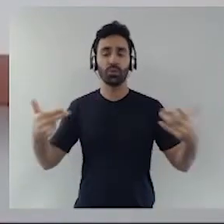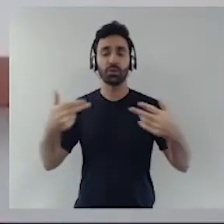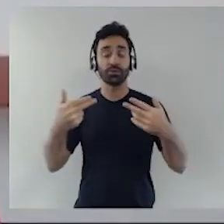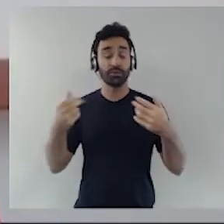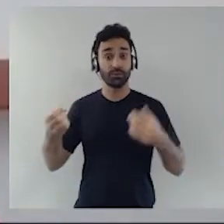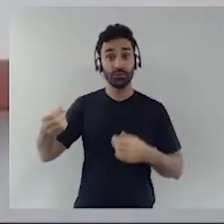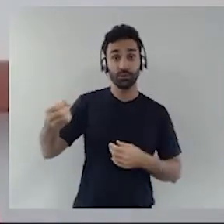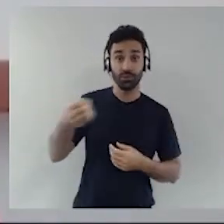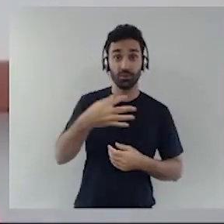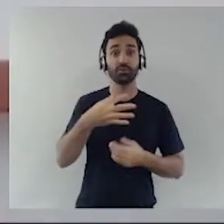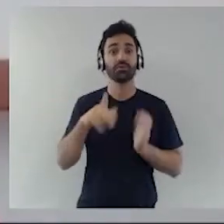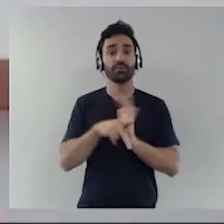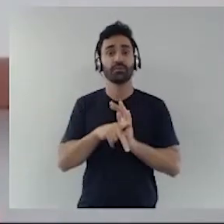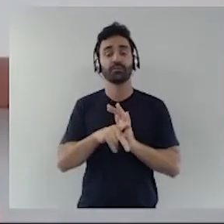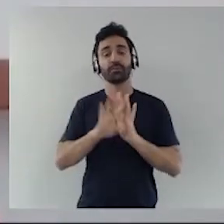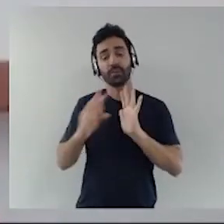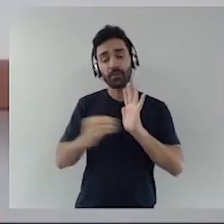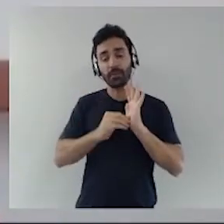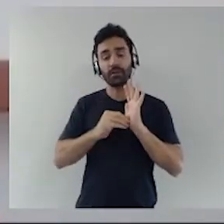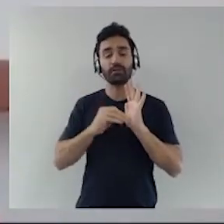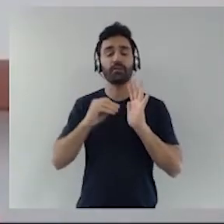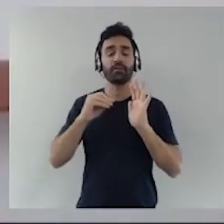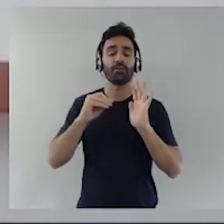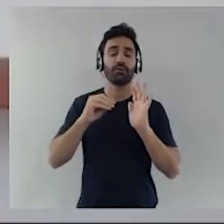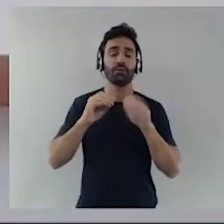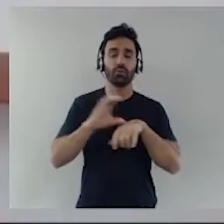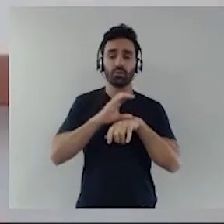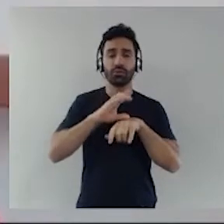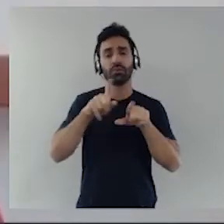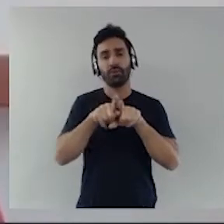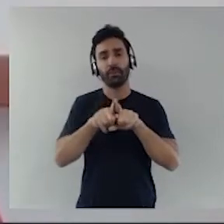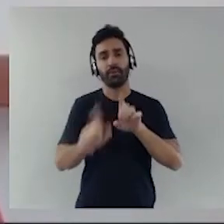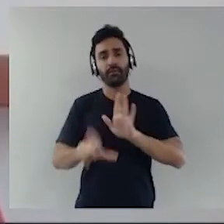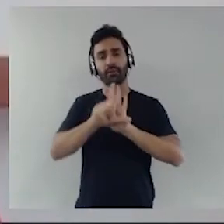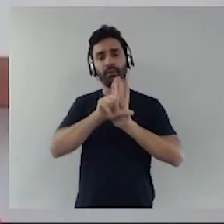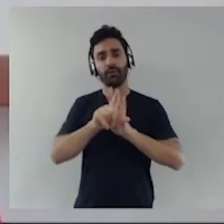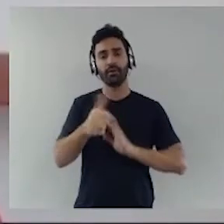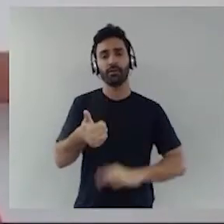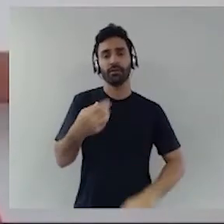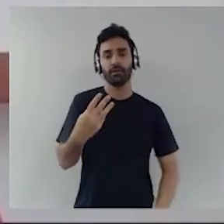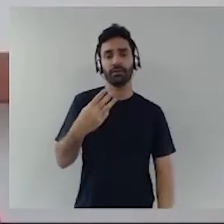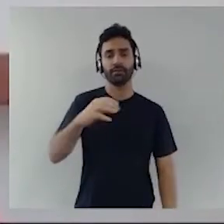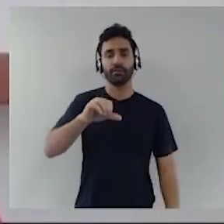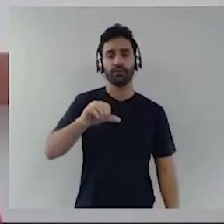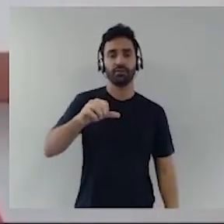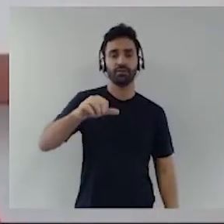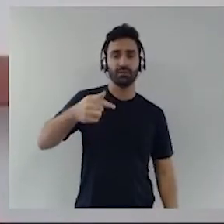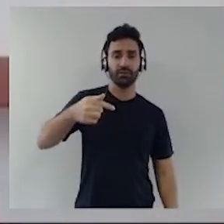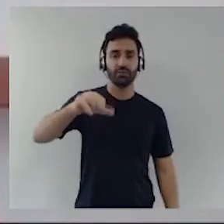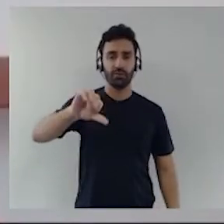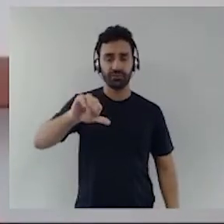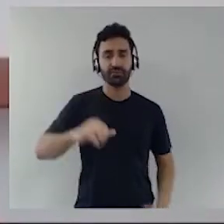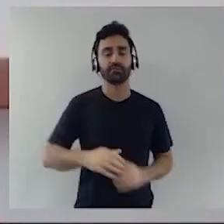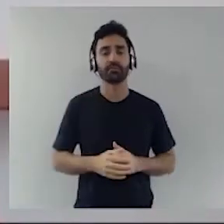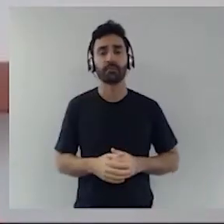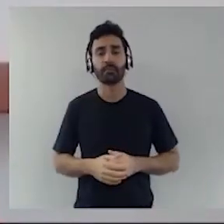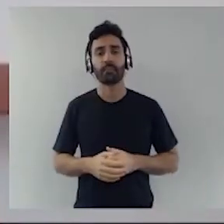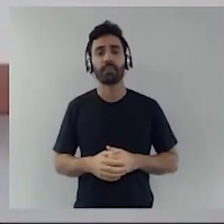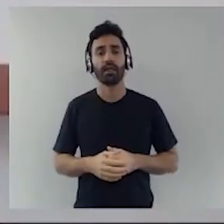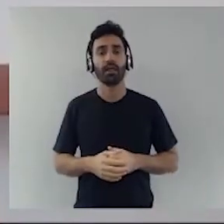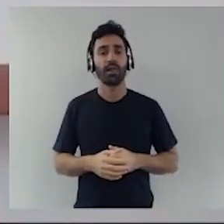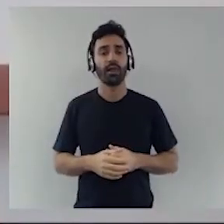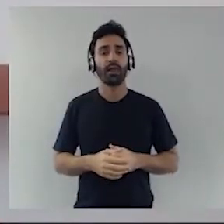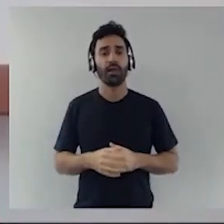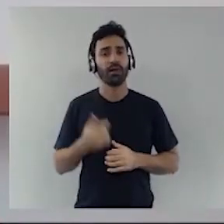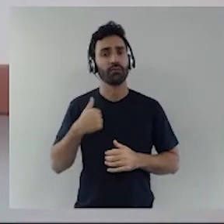trazidas pela emenda constitucional e pela lei 13979 eu